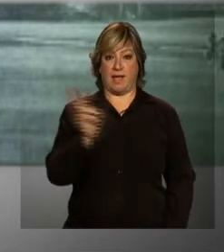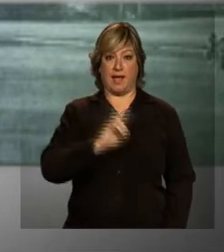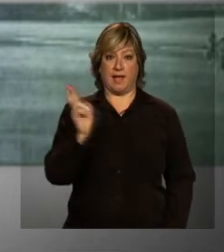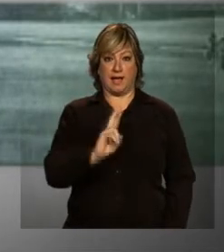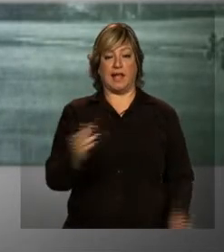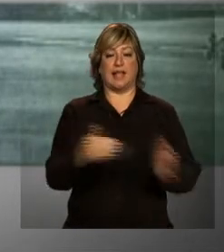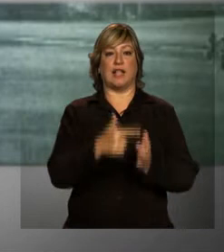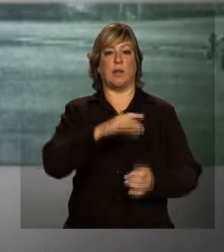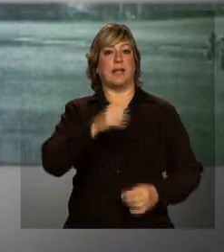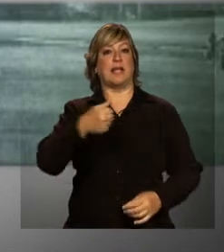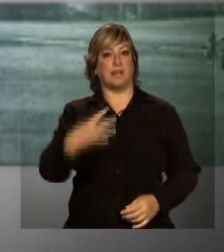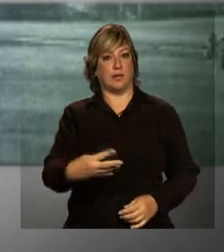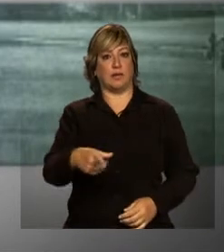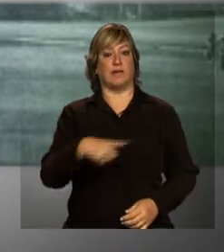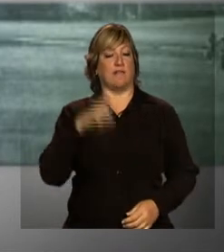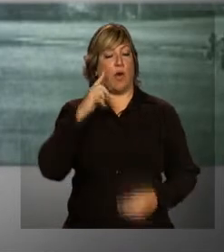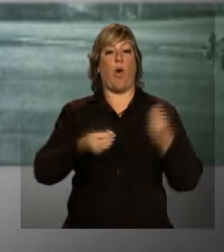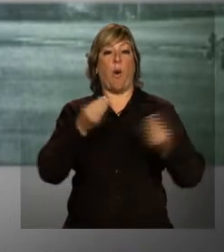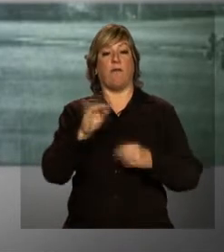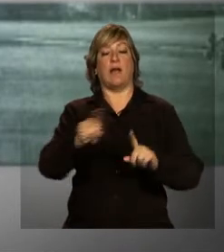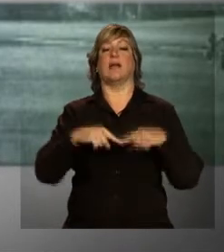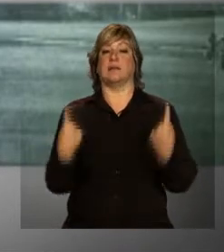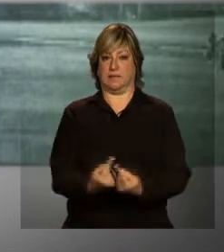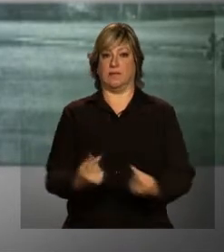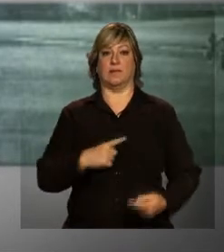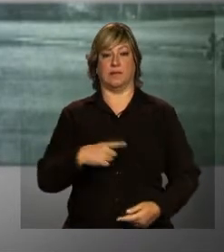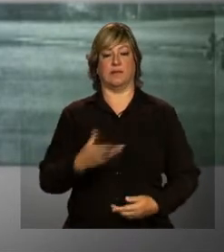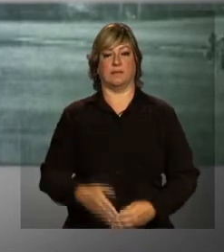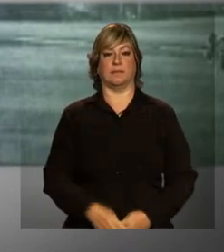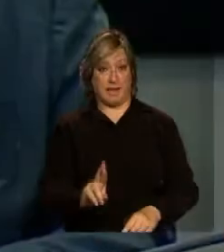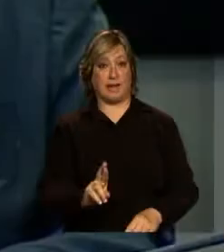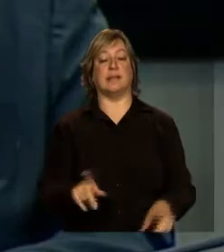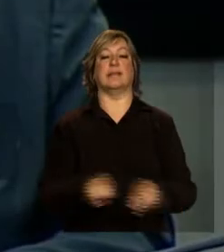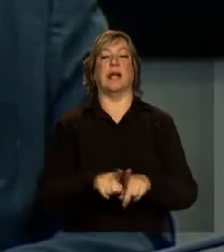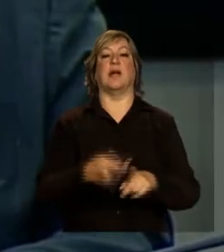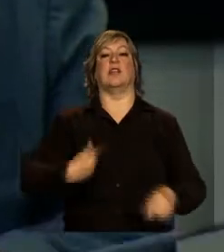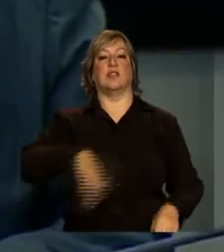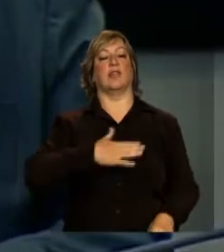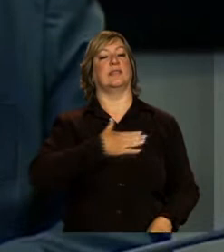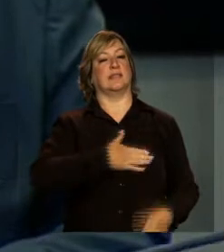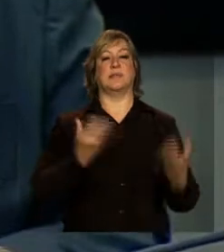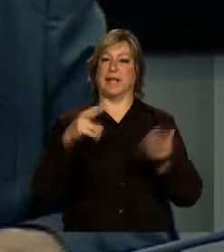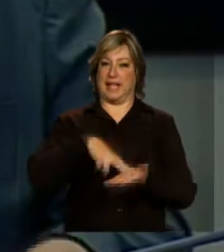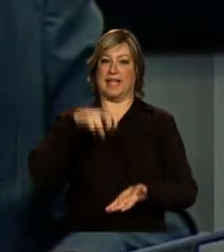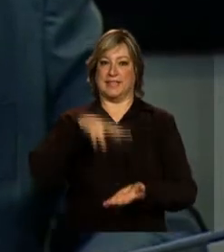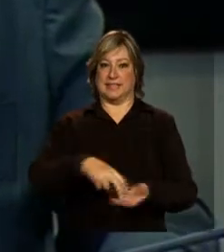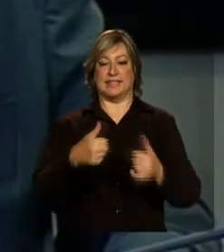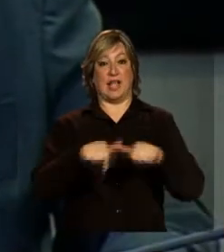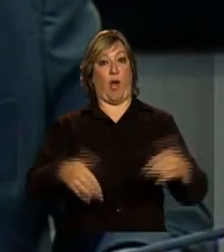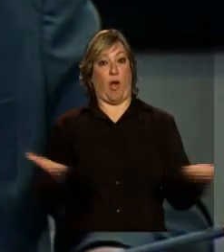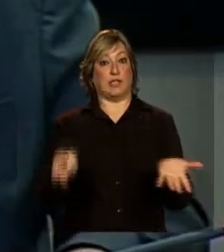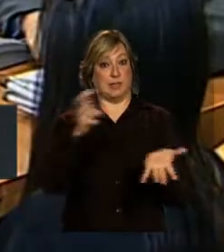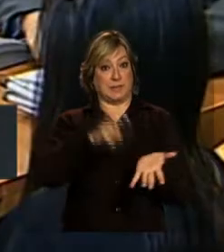reais até 2014. Veja como foi a apresentação do balanço. Para nós é uma grande alegria estarmos aqui nessa manhã